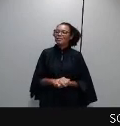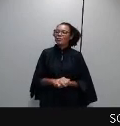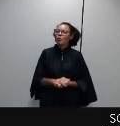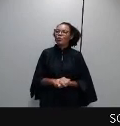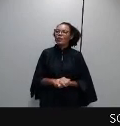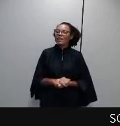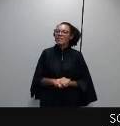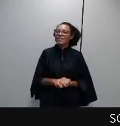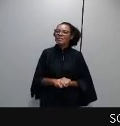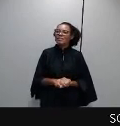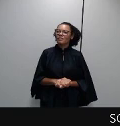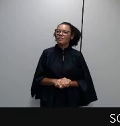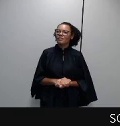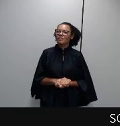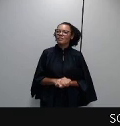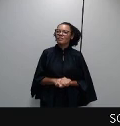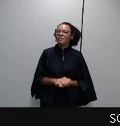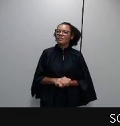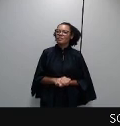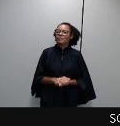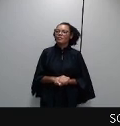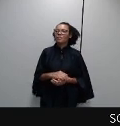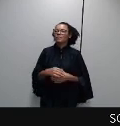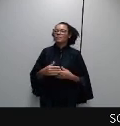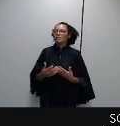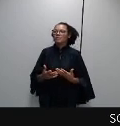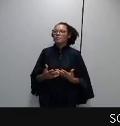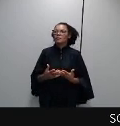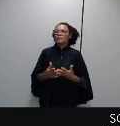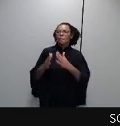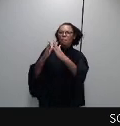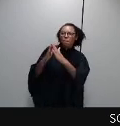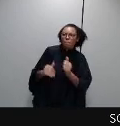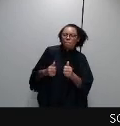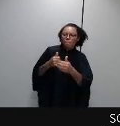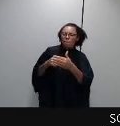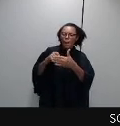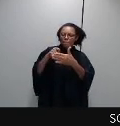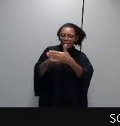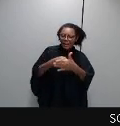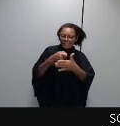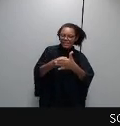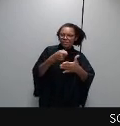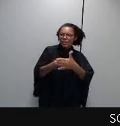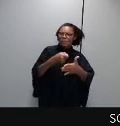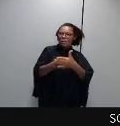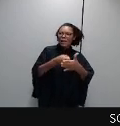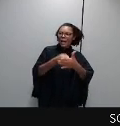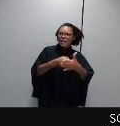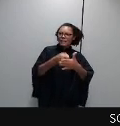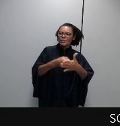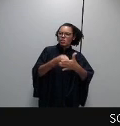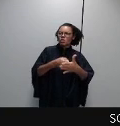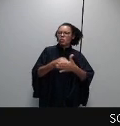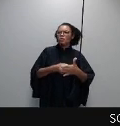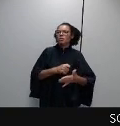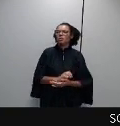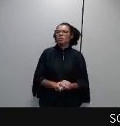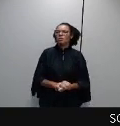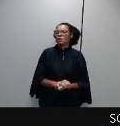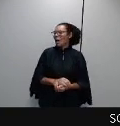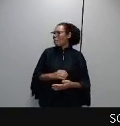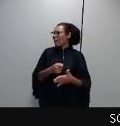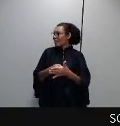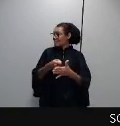processar e julgar Mira cautelar e apelação manejado pelo prefeito afastado anulando-se os atos decisórios praticados pelo Desembargador